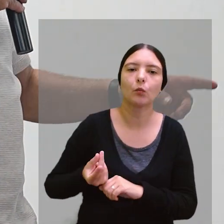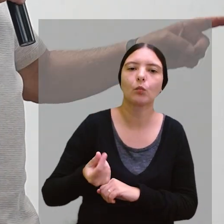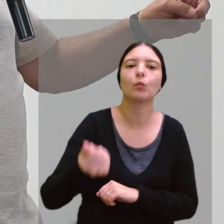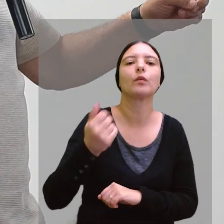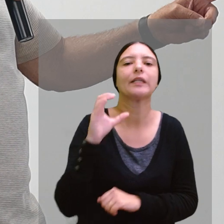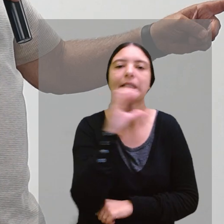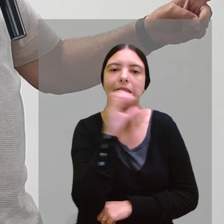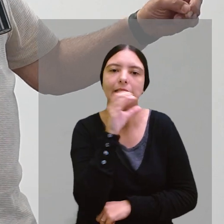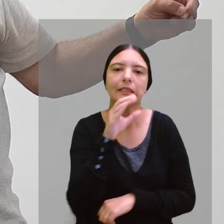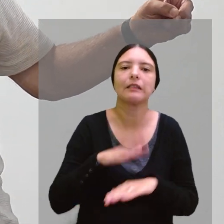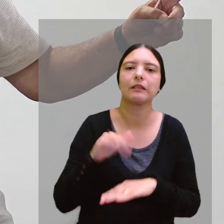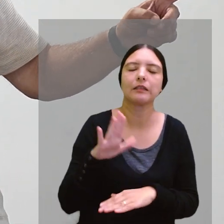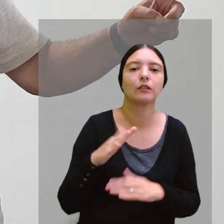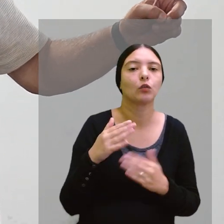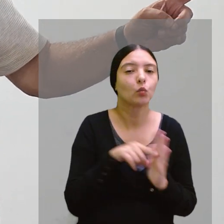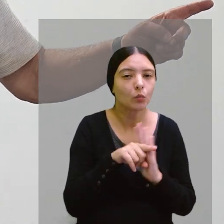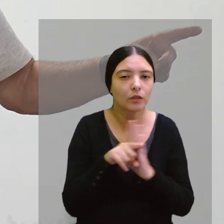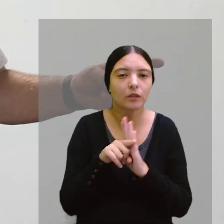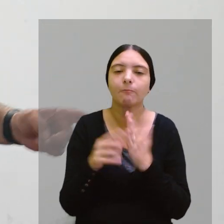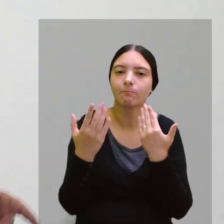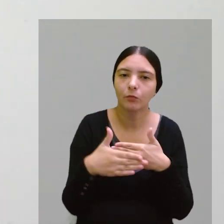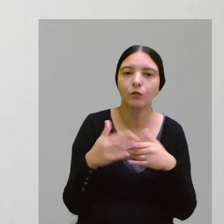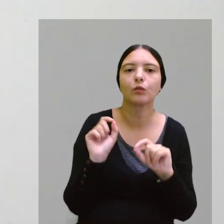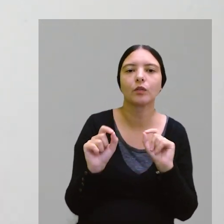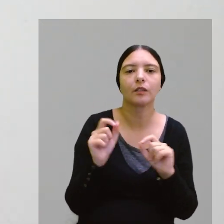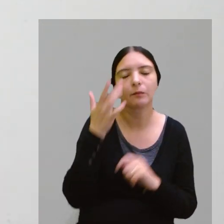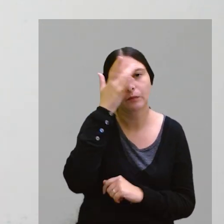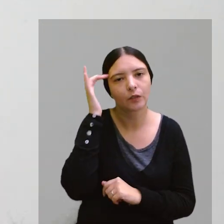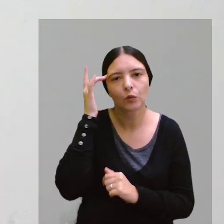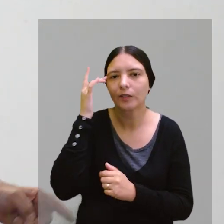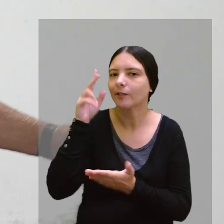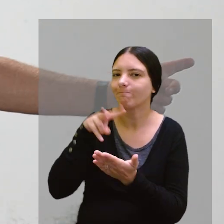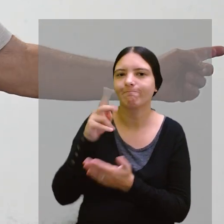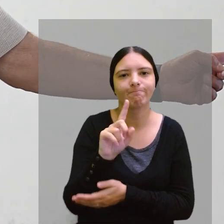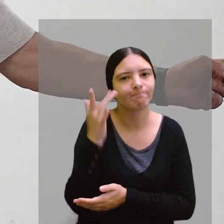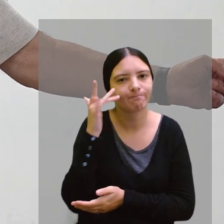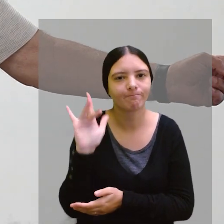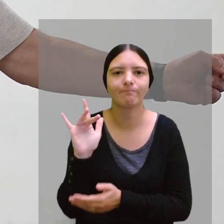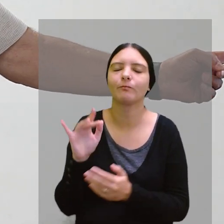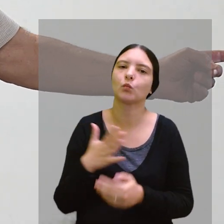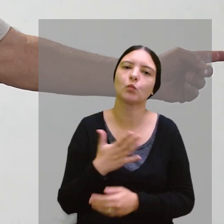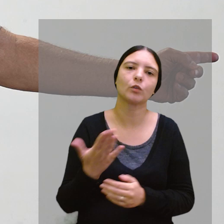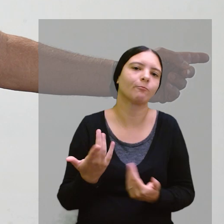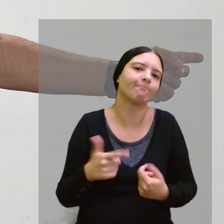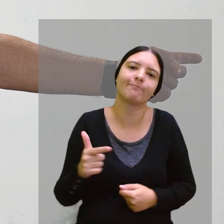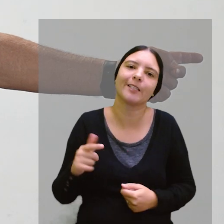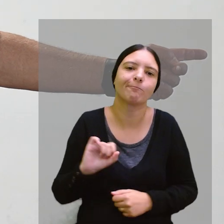rápido. Os estudos comprovaram que os analfabetos e os pouco letrados não gozam desses